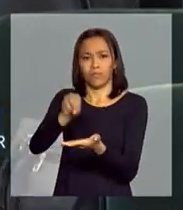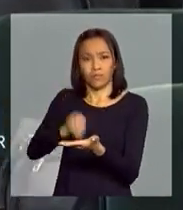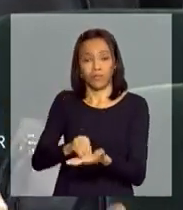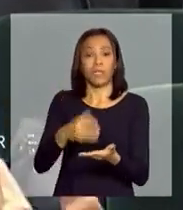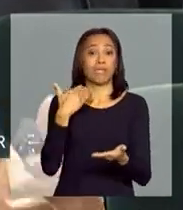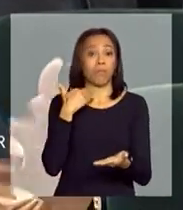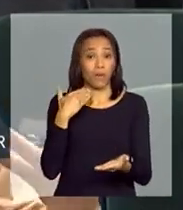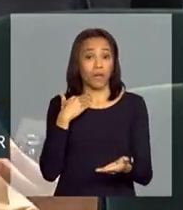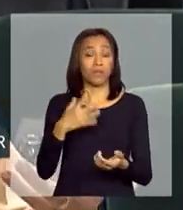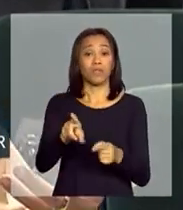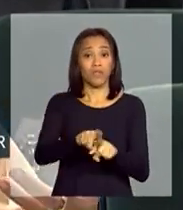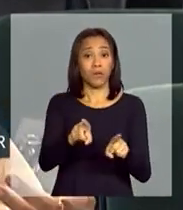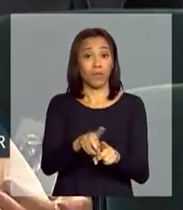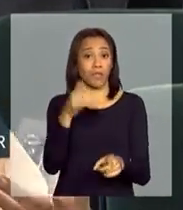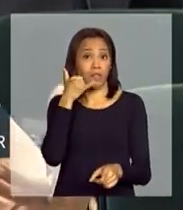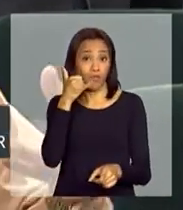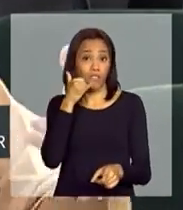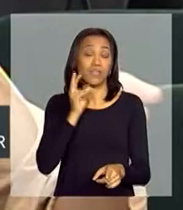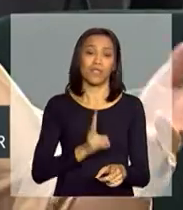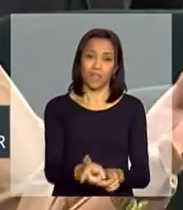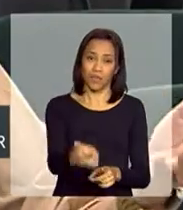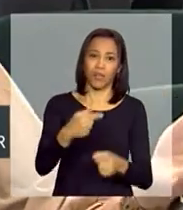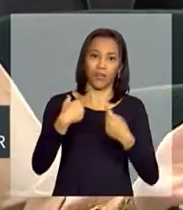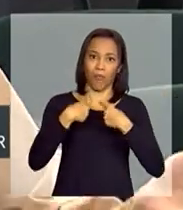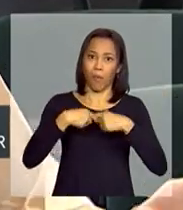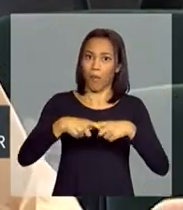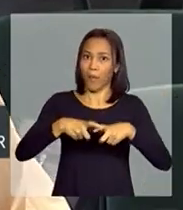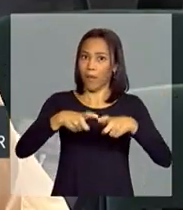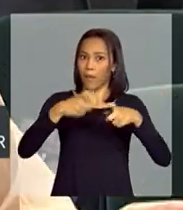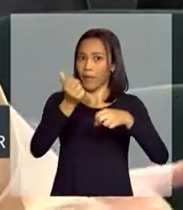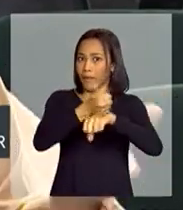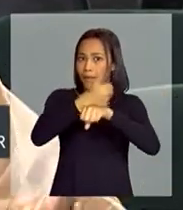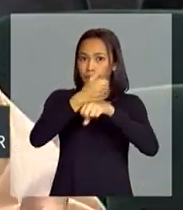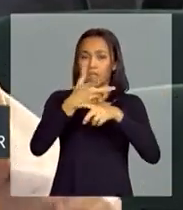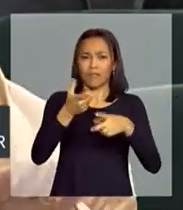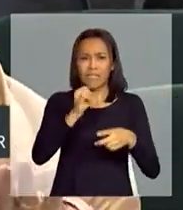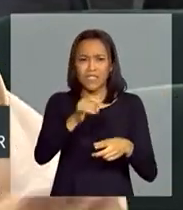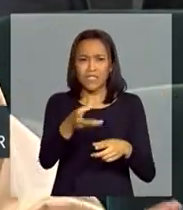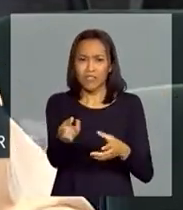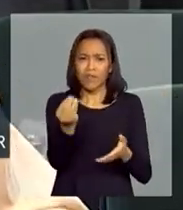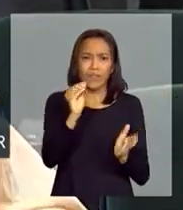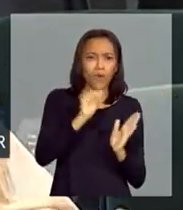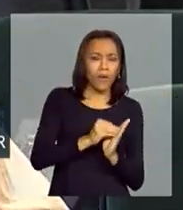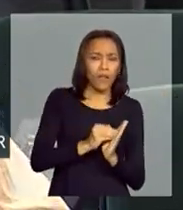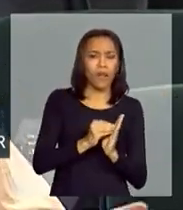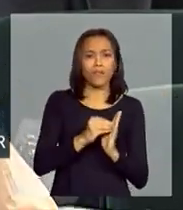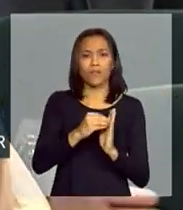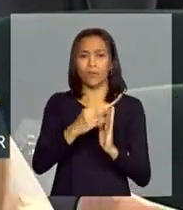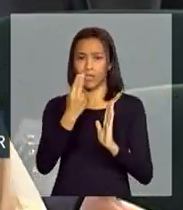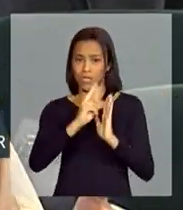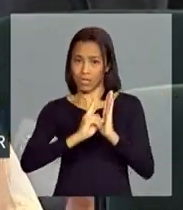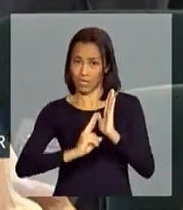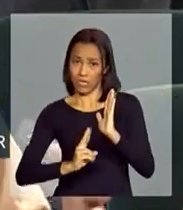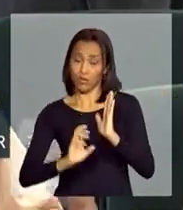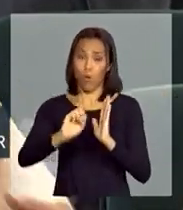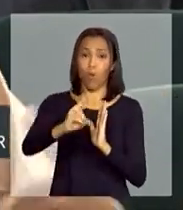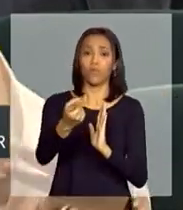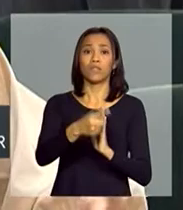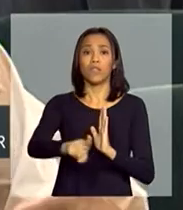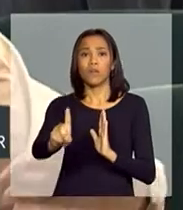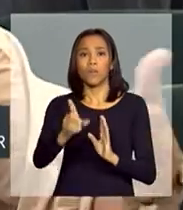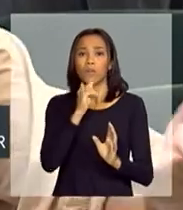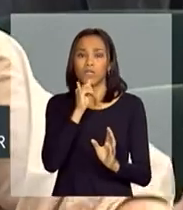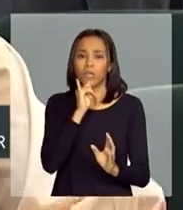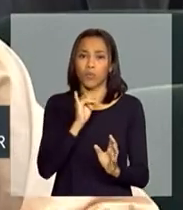eu queria saber se a gente pode considerar que isso também vai ser transferido para a lista ou não entendeu assim a gente pode considerar por exemplo